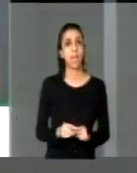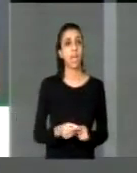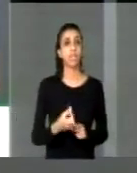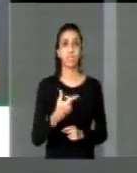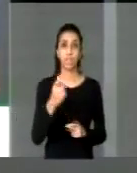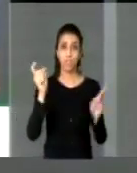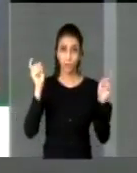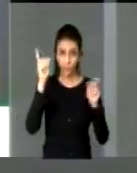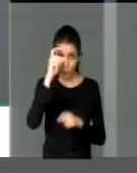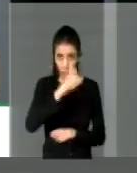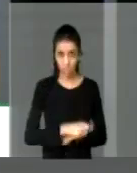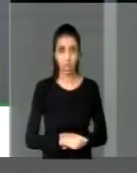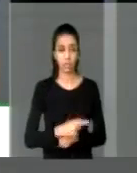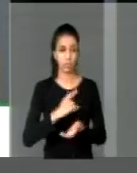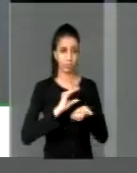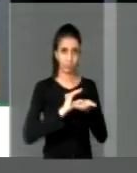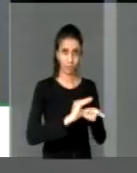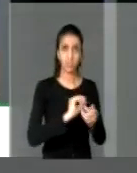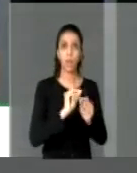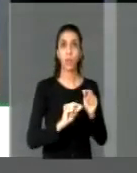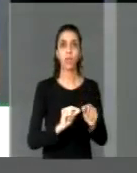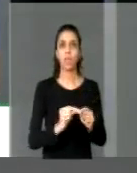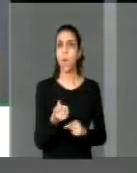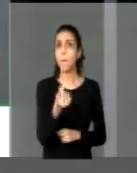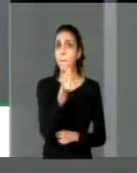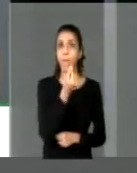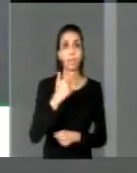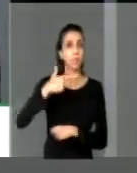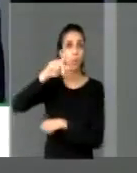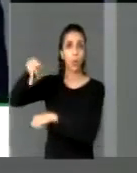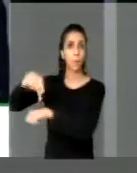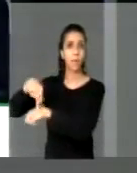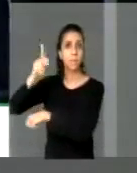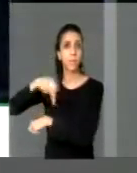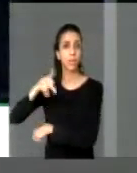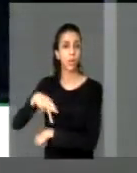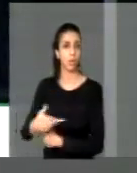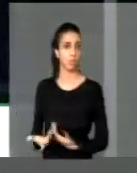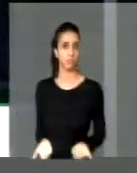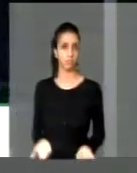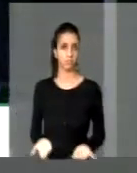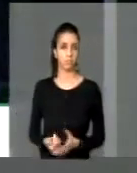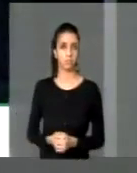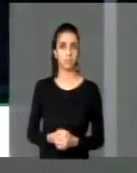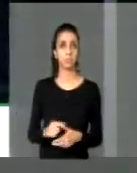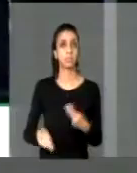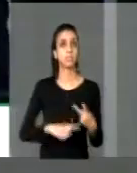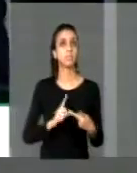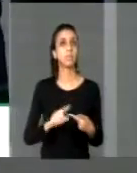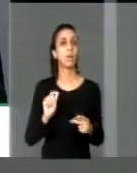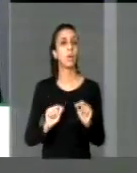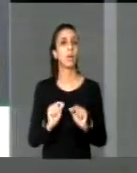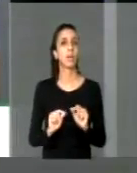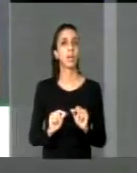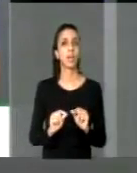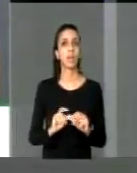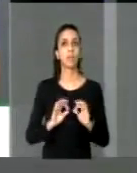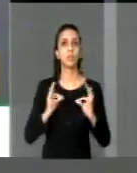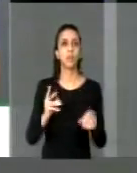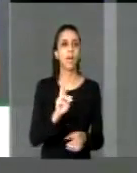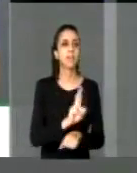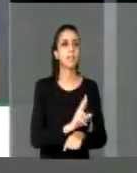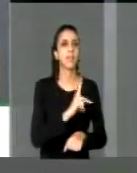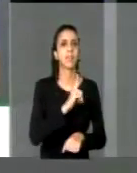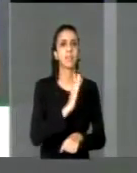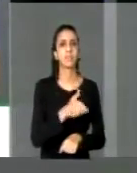nos leilões, primeiro, é o preço internacional do petróleo e segundo, as reservas que estão colocadas à